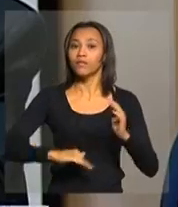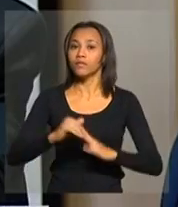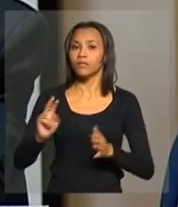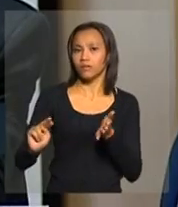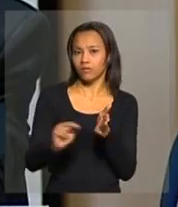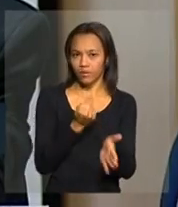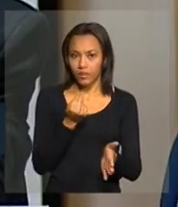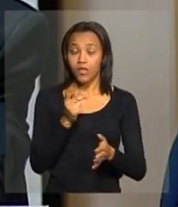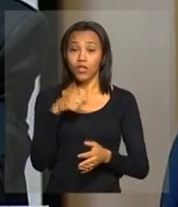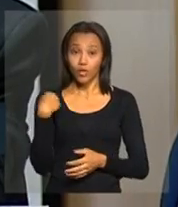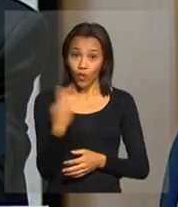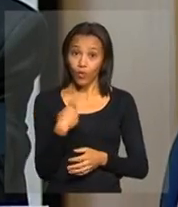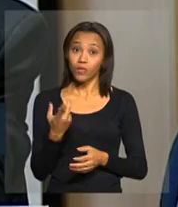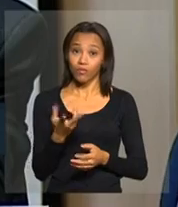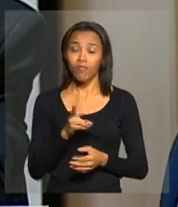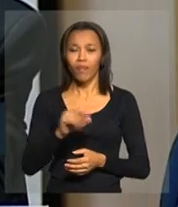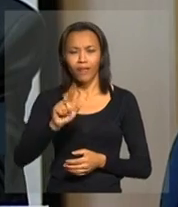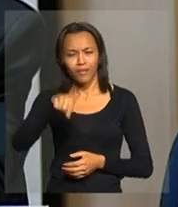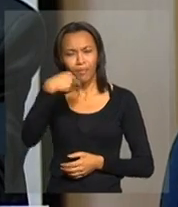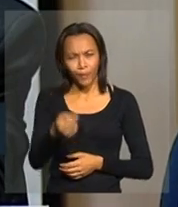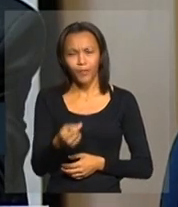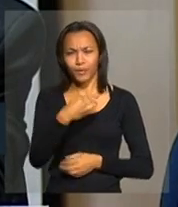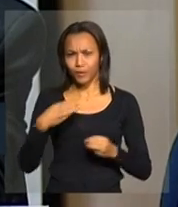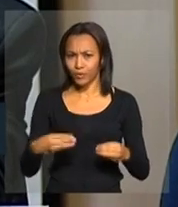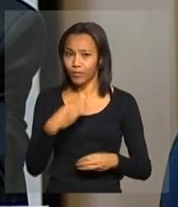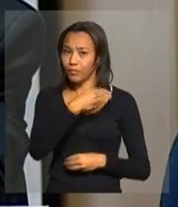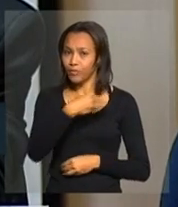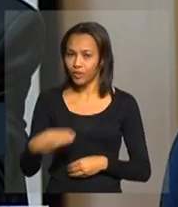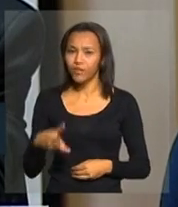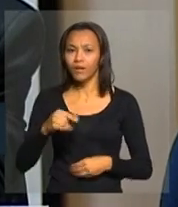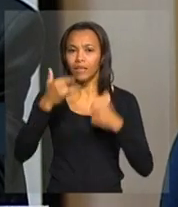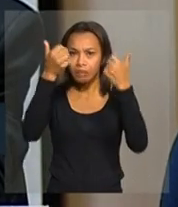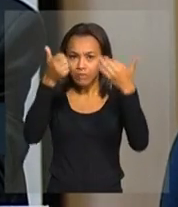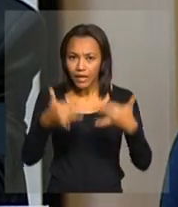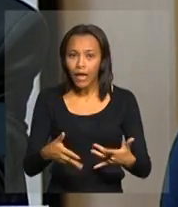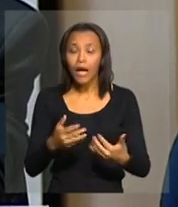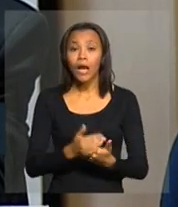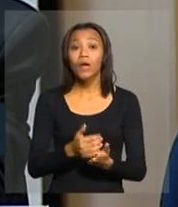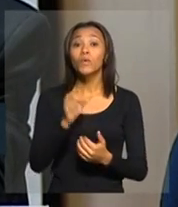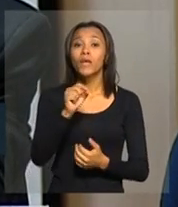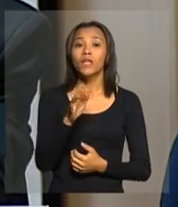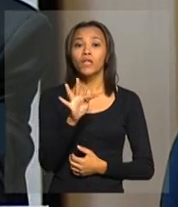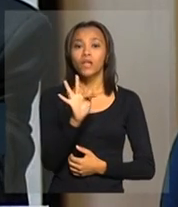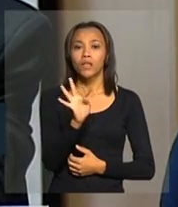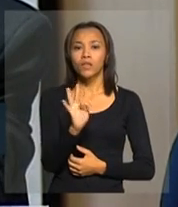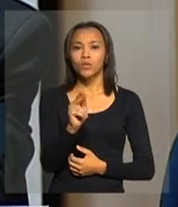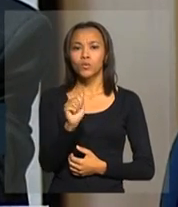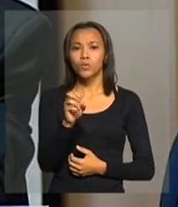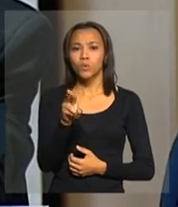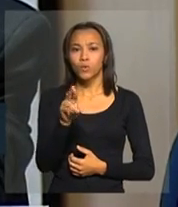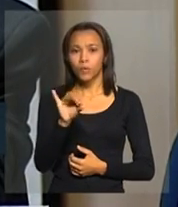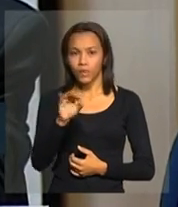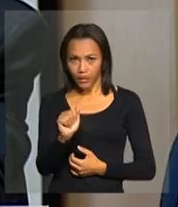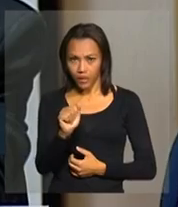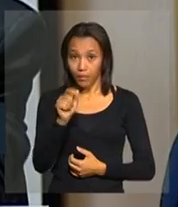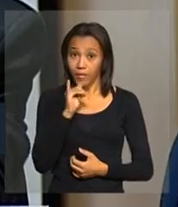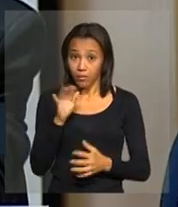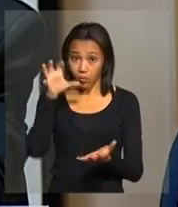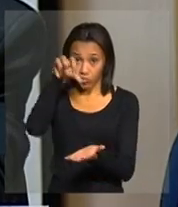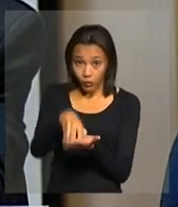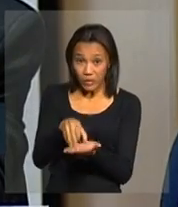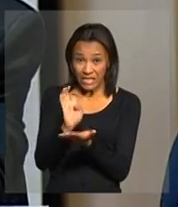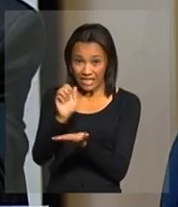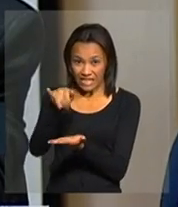institucionalizando, e o ministro vai explicar com mais calma depois, a tutoria. São aqueles centros de transplante que têm um grau de